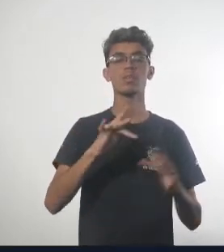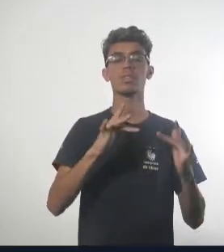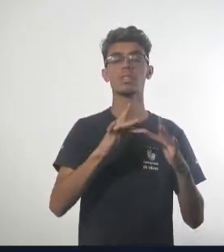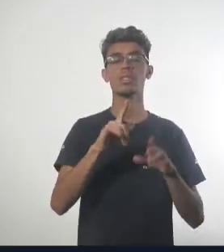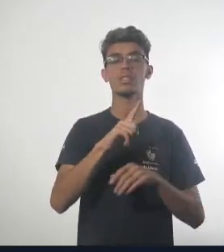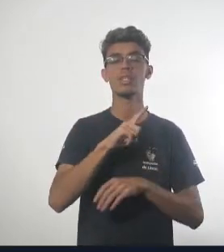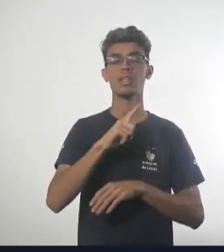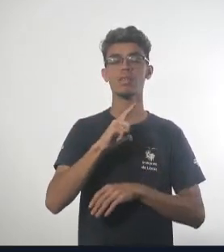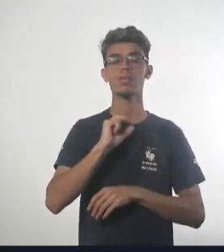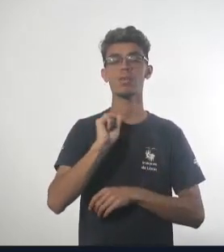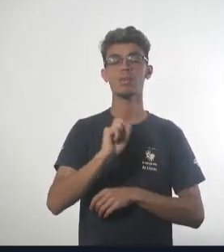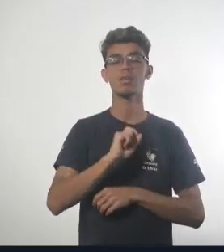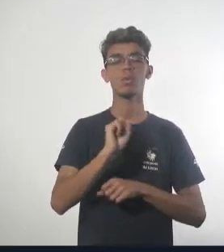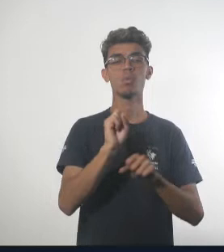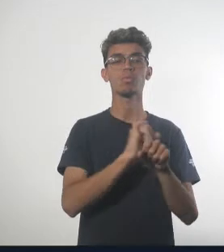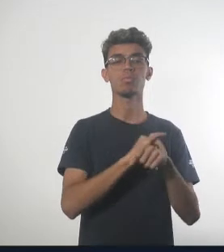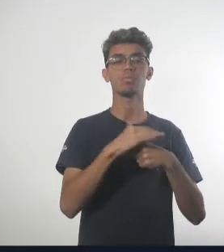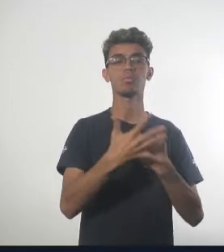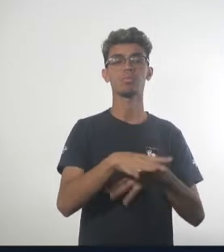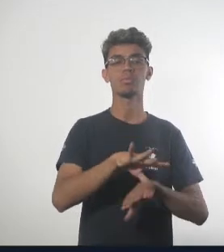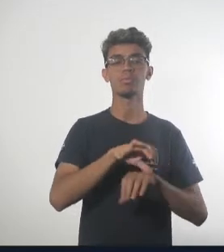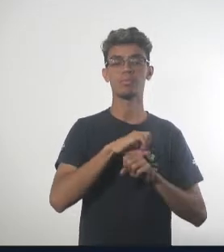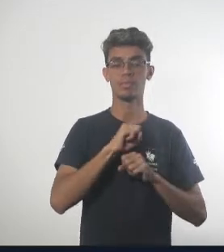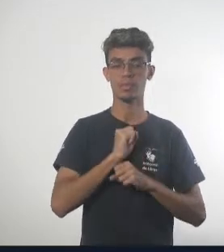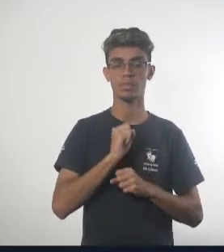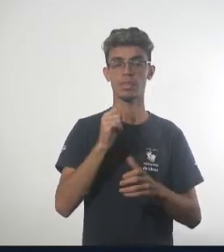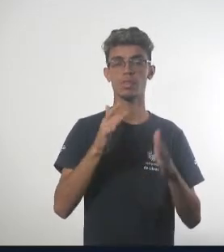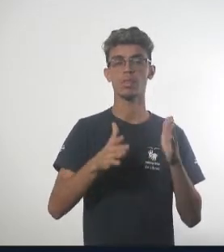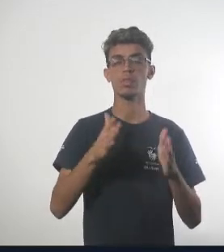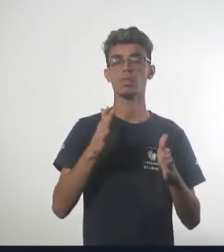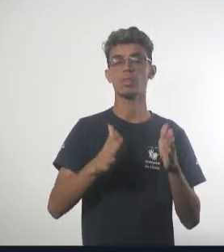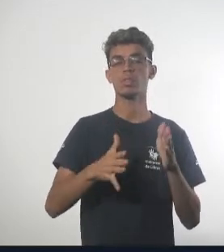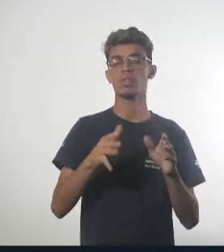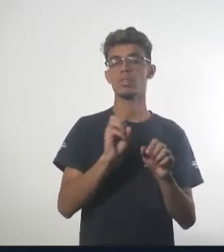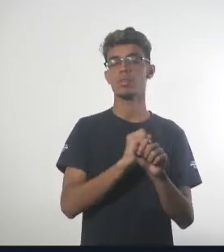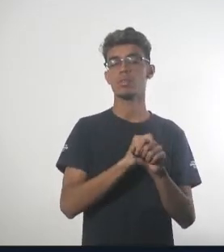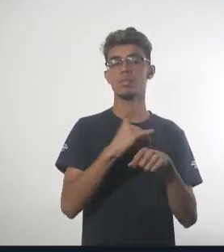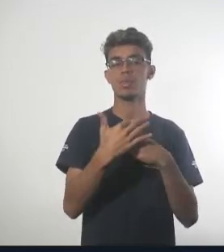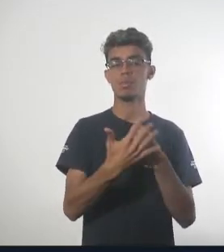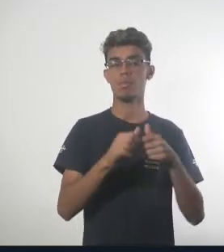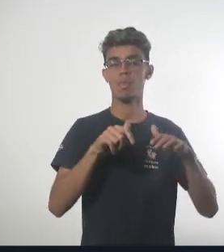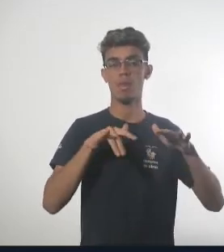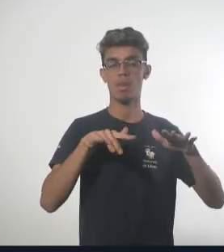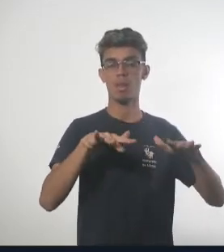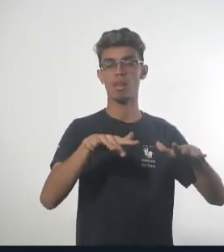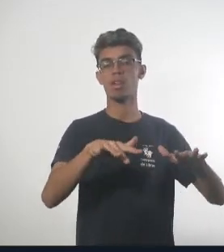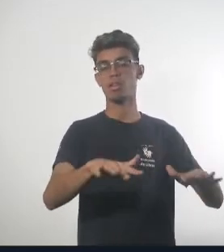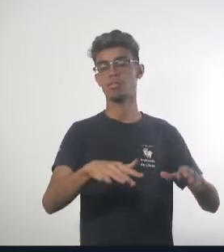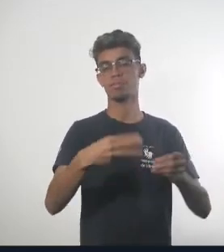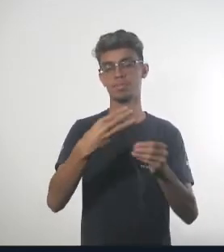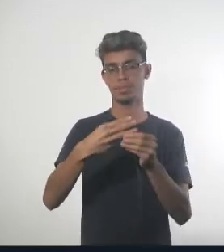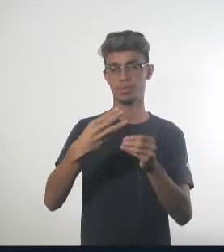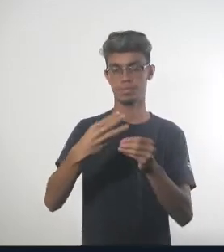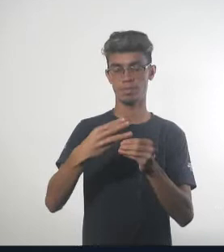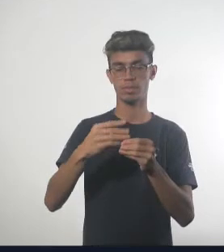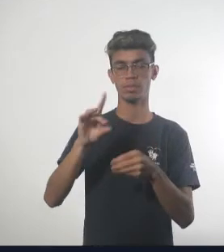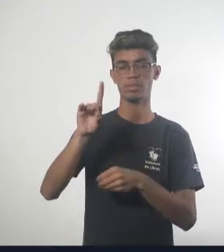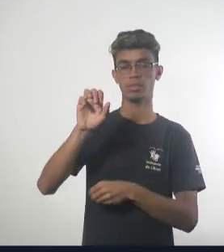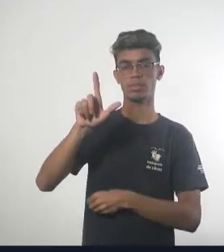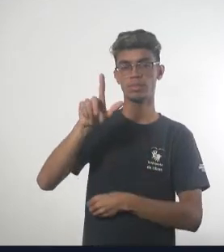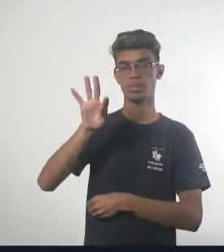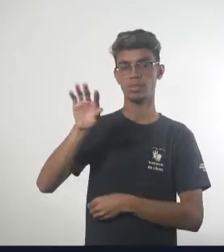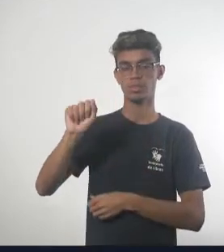de Covid-19, feito nesse novo contexto da pandemia no município, onde predomina a circulação da variante Delta, e nós